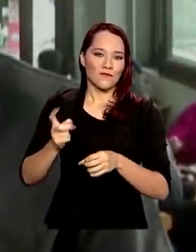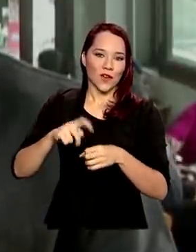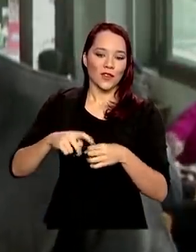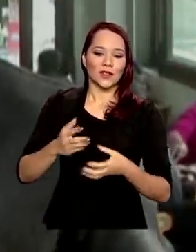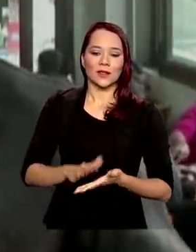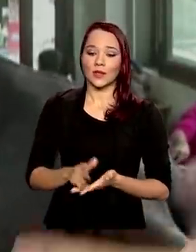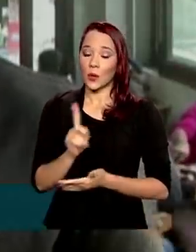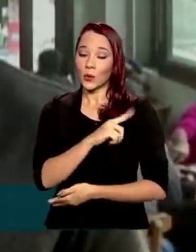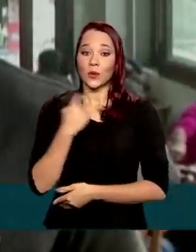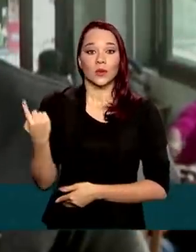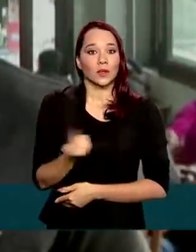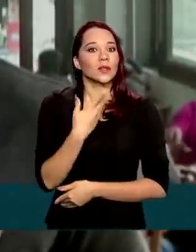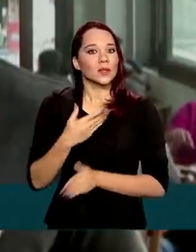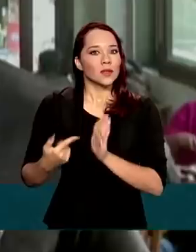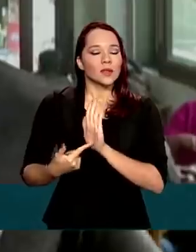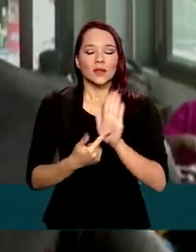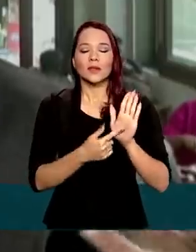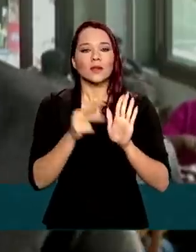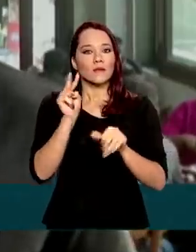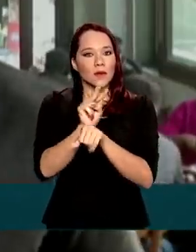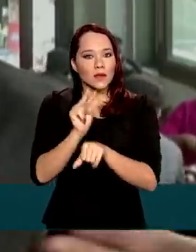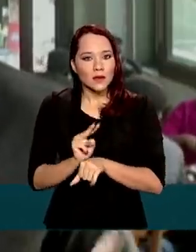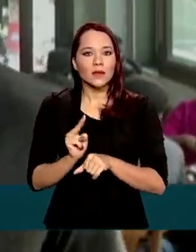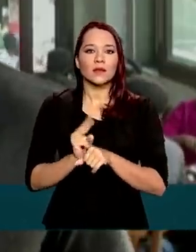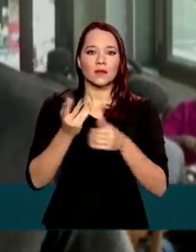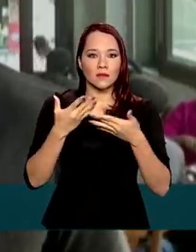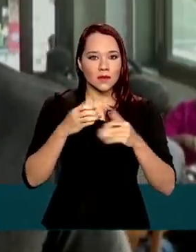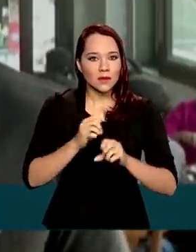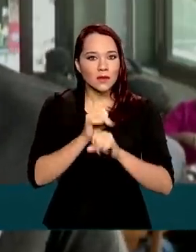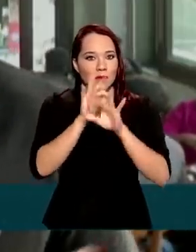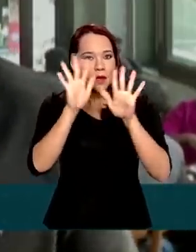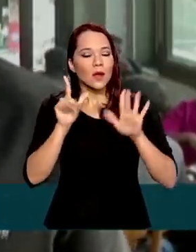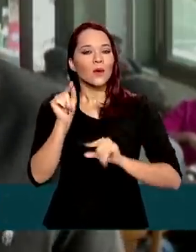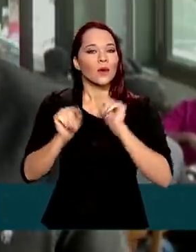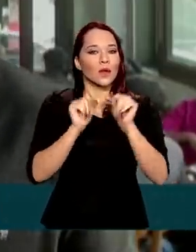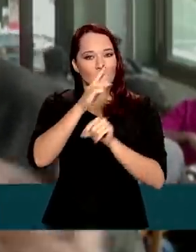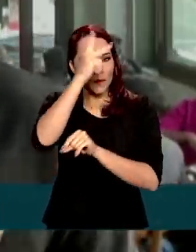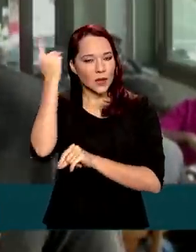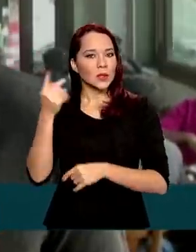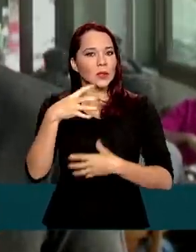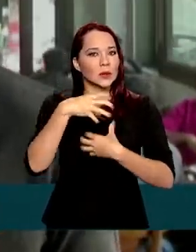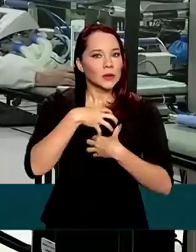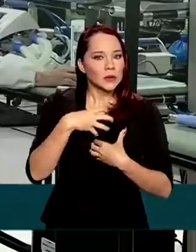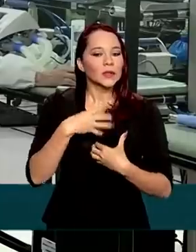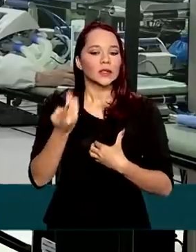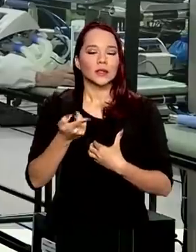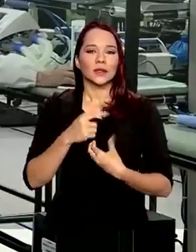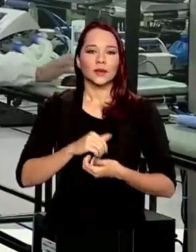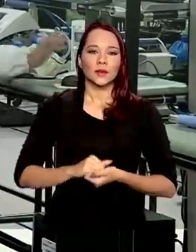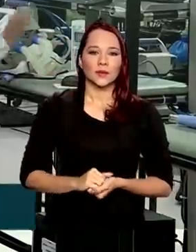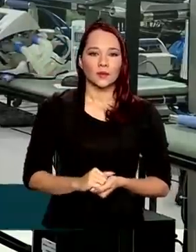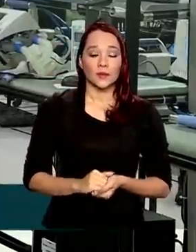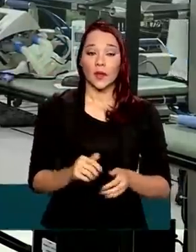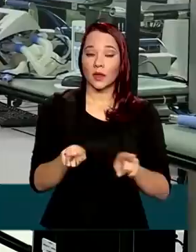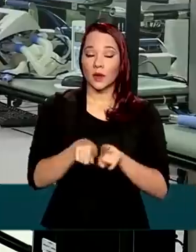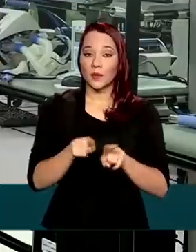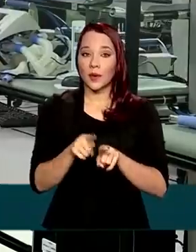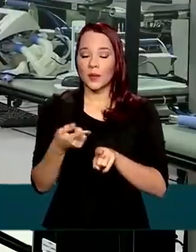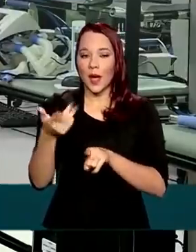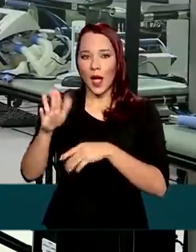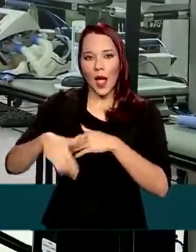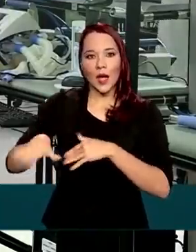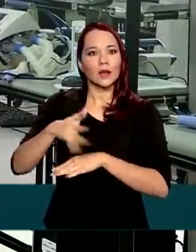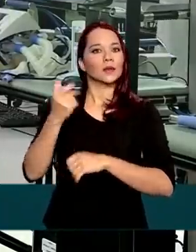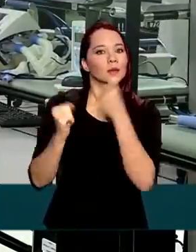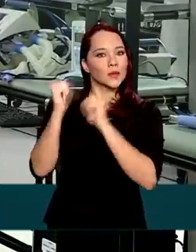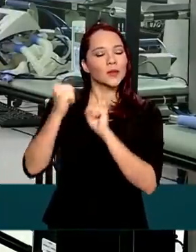todos os protocolos, estamos mostrando os protocolos, deixando claros os protocolos, justamente para a pessoa se sentir segura e enfrentar o barco. E para ajudar o setor produtivo